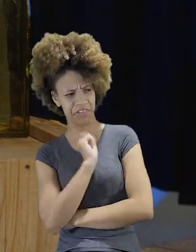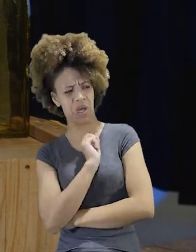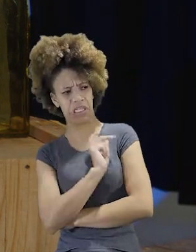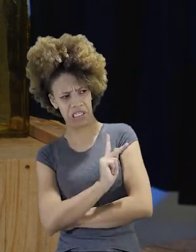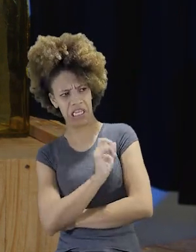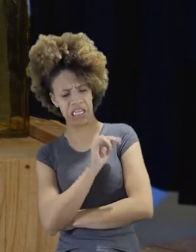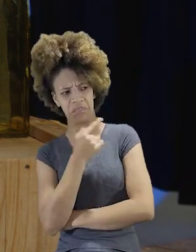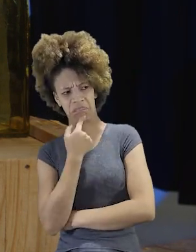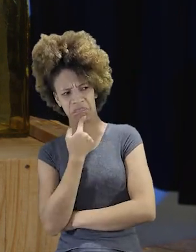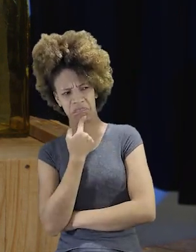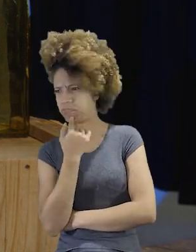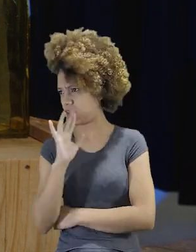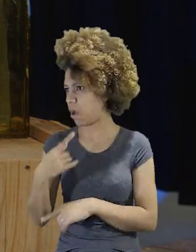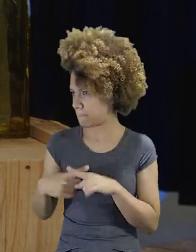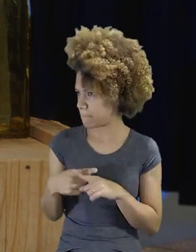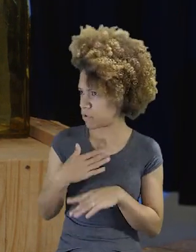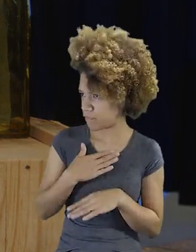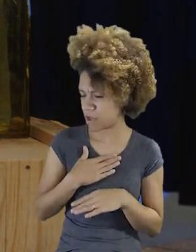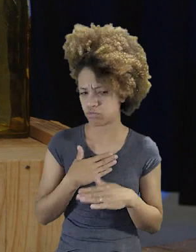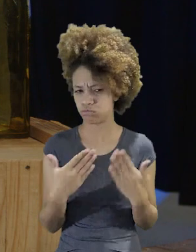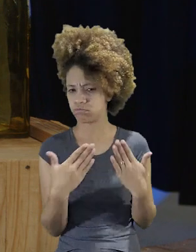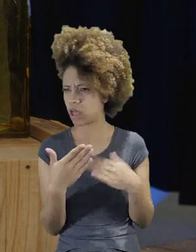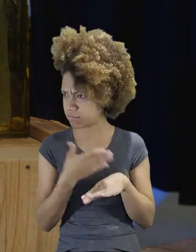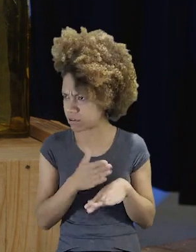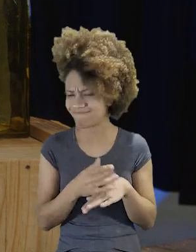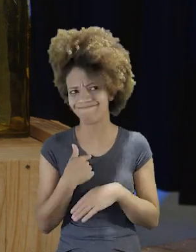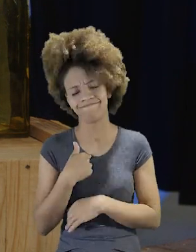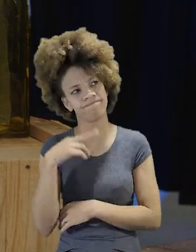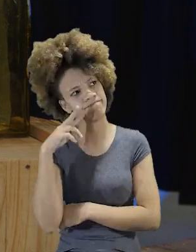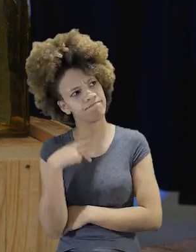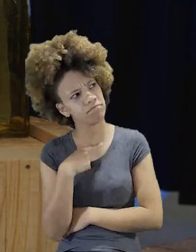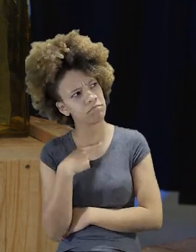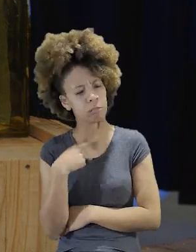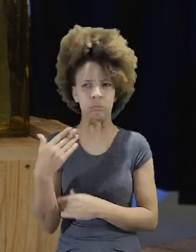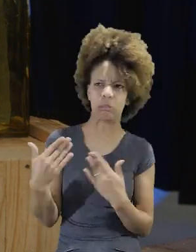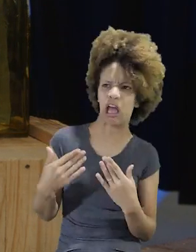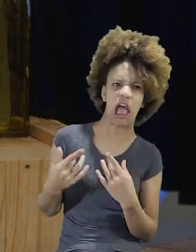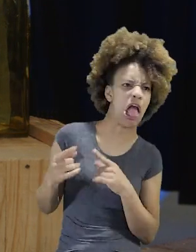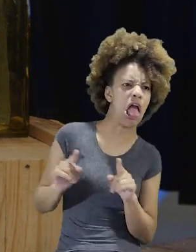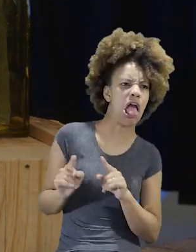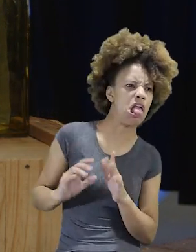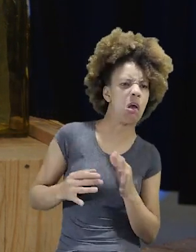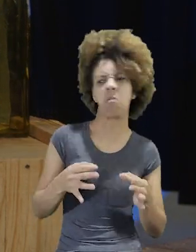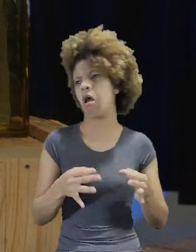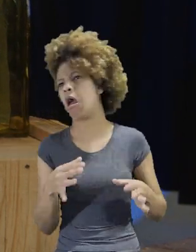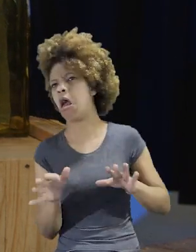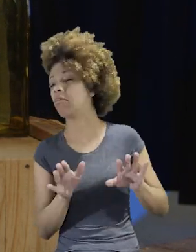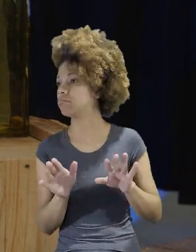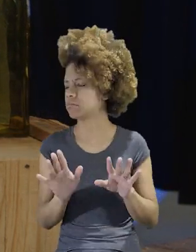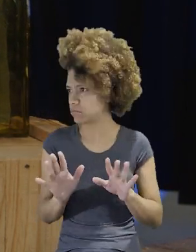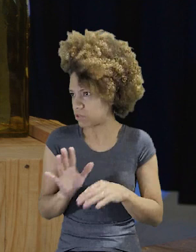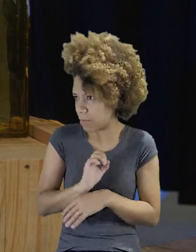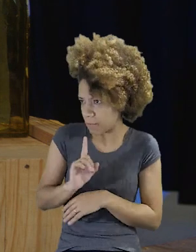e eu pensei Ok cara porque eu faço o exercício de tipo Será que eu tô sendo tipo ah não